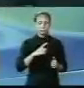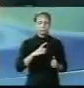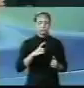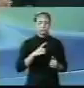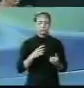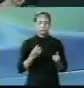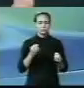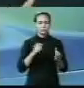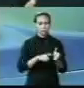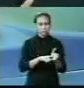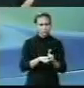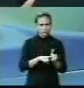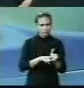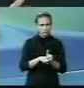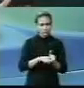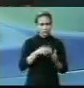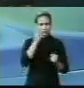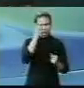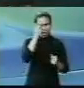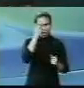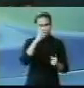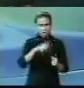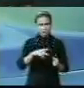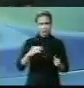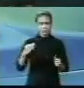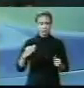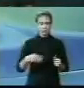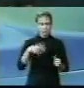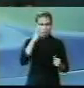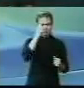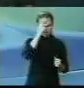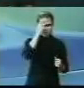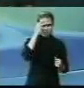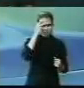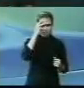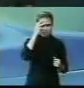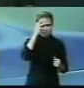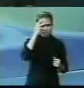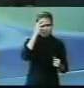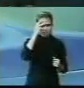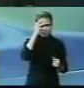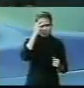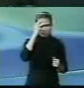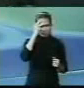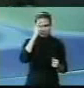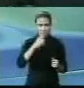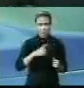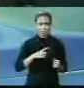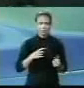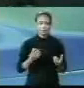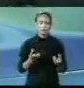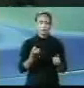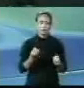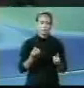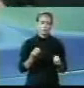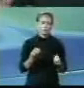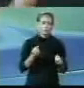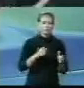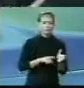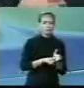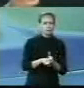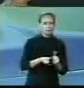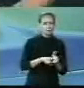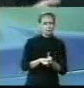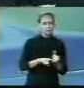aquele servidor fique sobrecarregado. Um firewall, ele pode impedir que isso aconteça. Quando ele perceber que muitas requisições estão